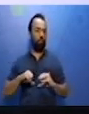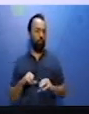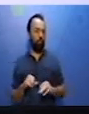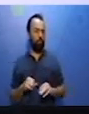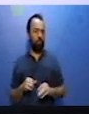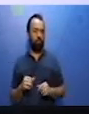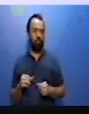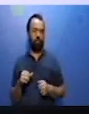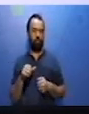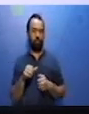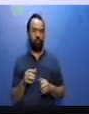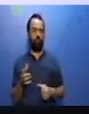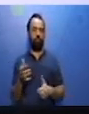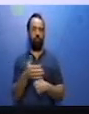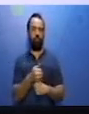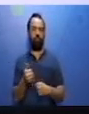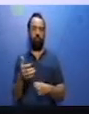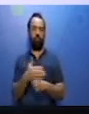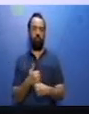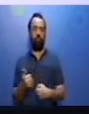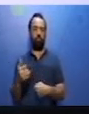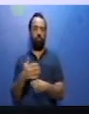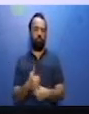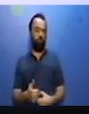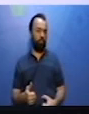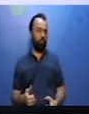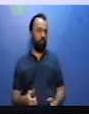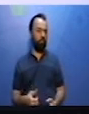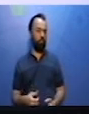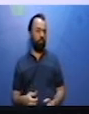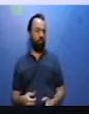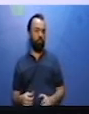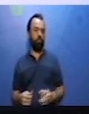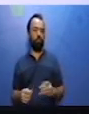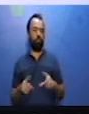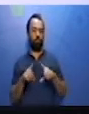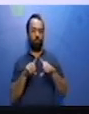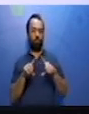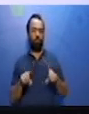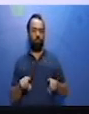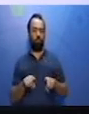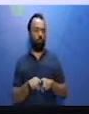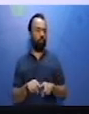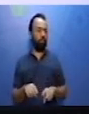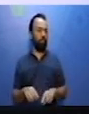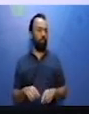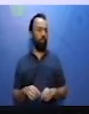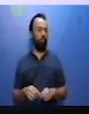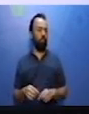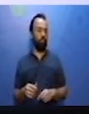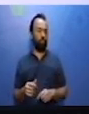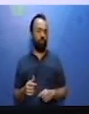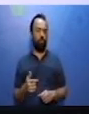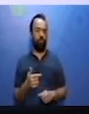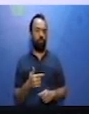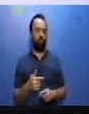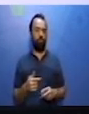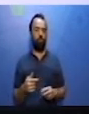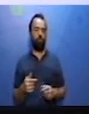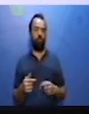e não substitui aqui na fórmula do delta no lugar do b coloco menos seis o mar e negativo